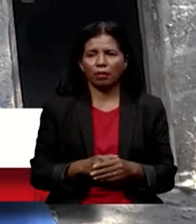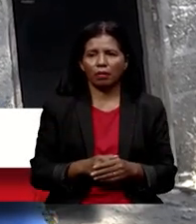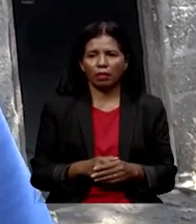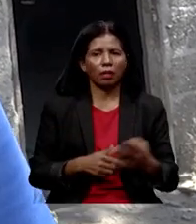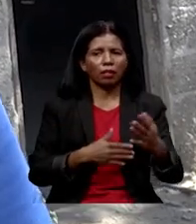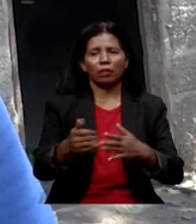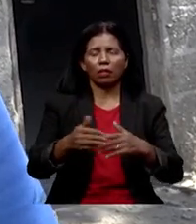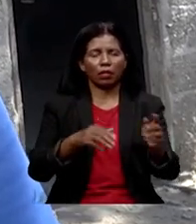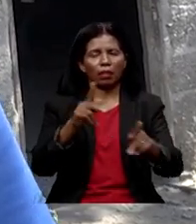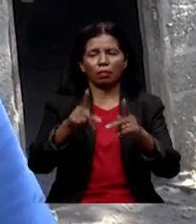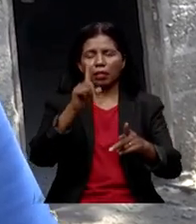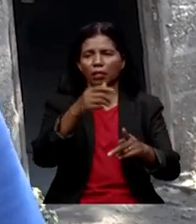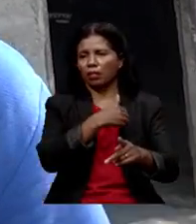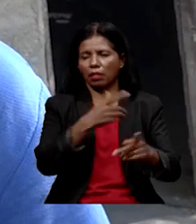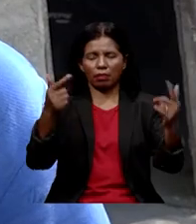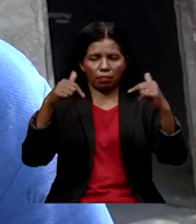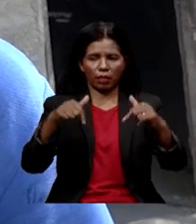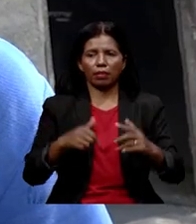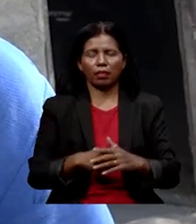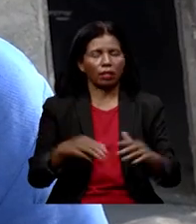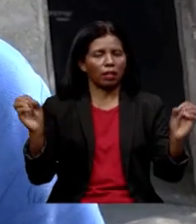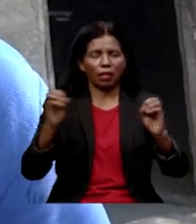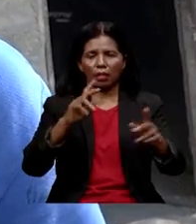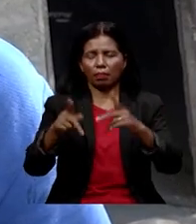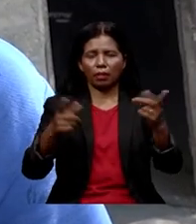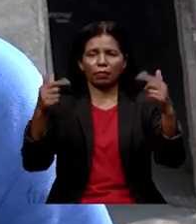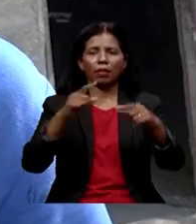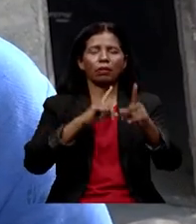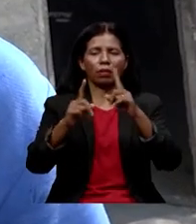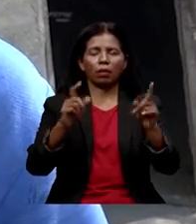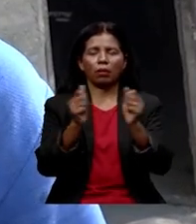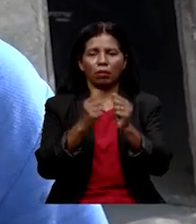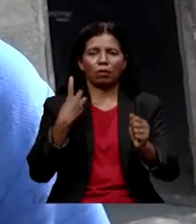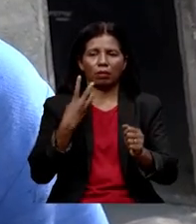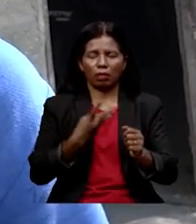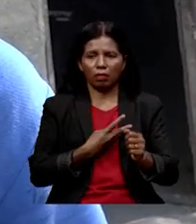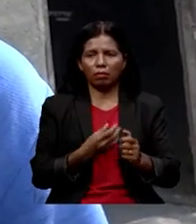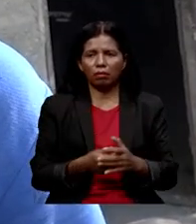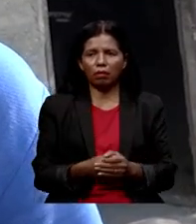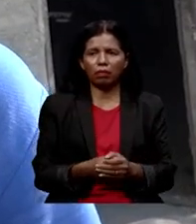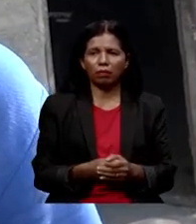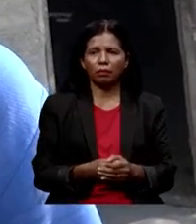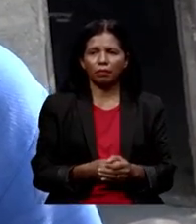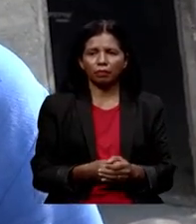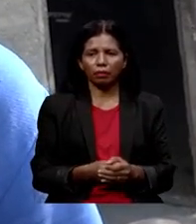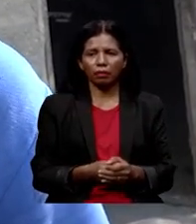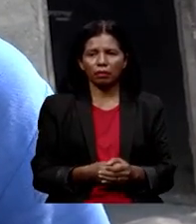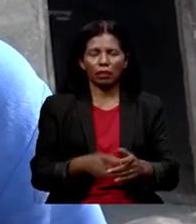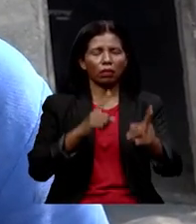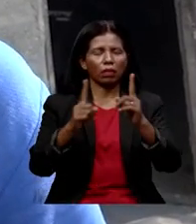qualquer emer se dá com ele. Até data. Lá é o emer moço mais nativo. Consolida a